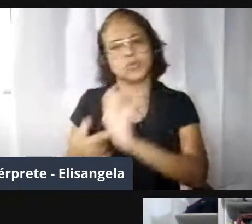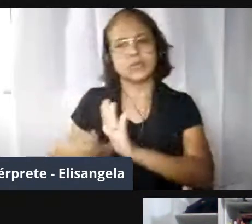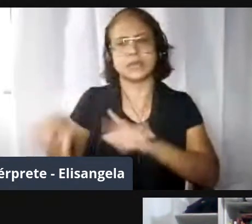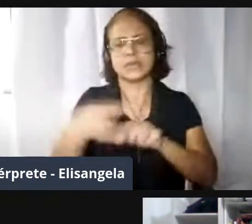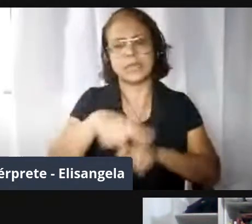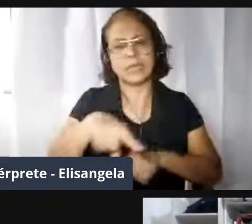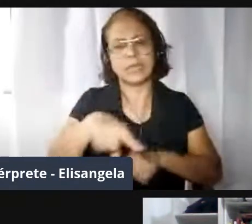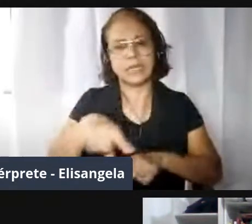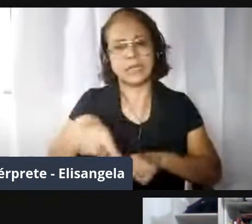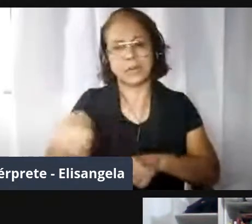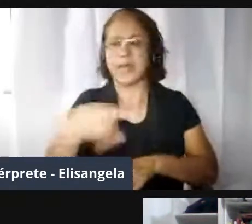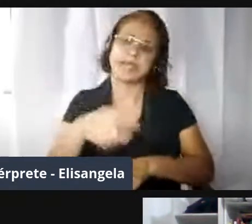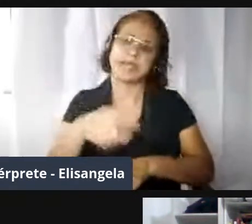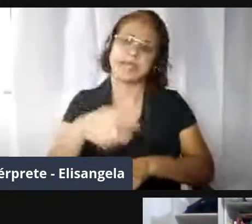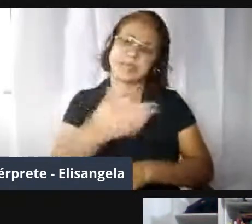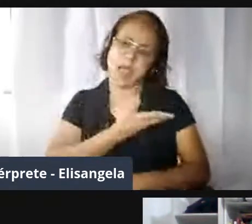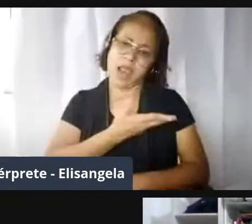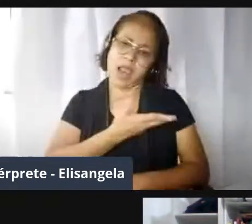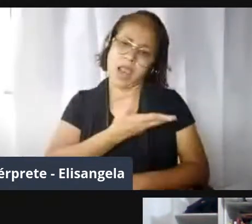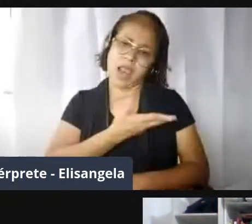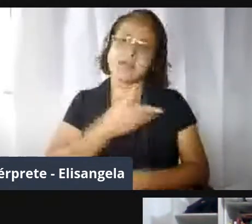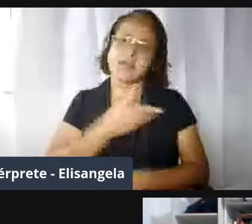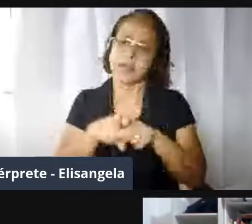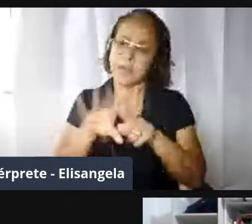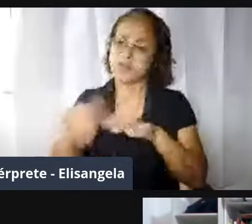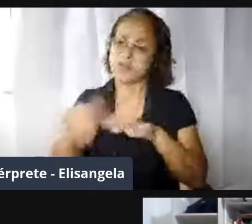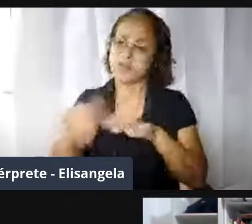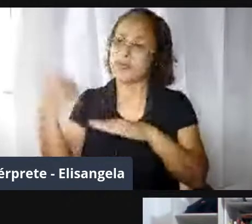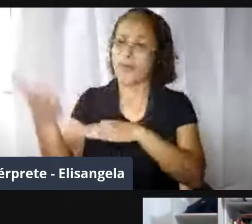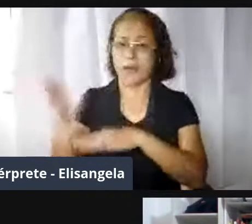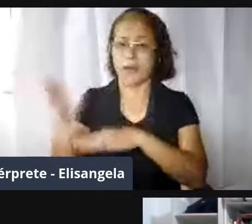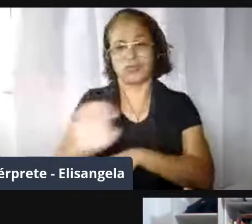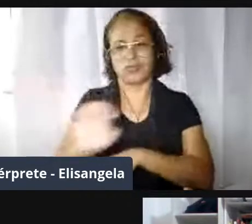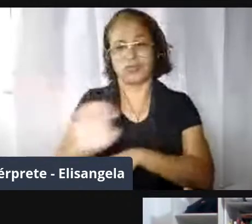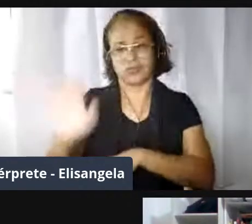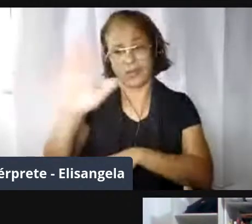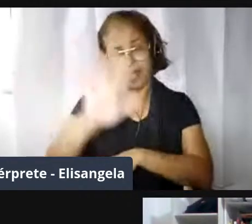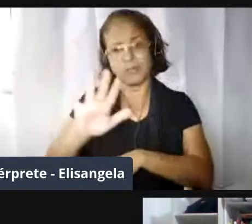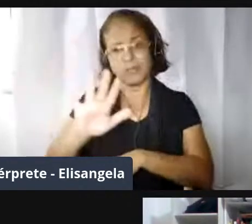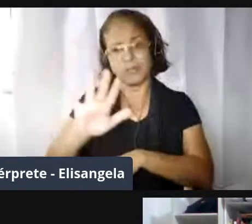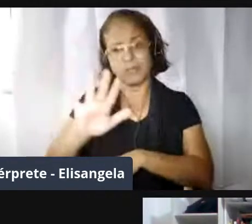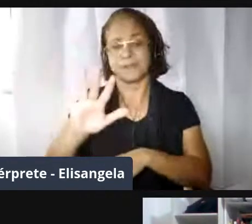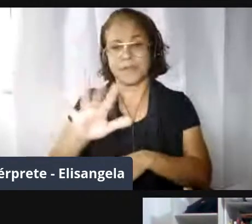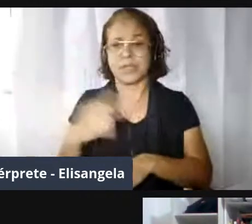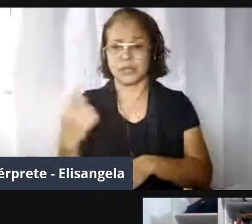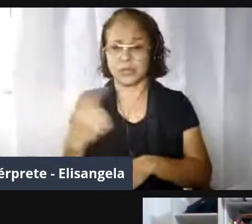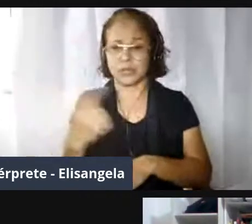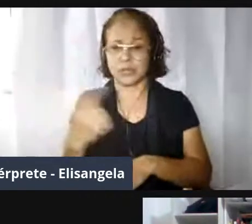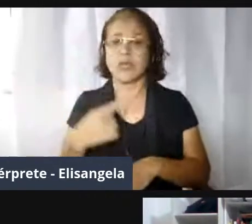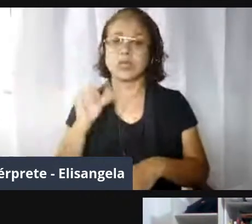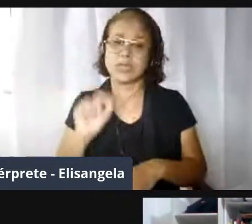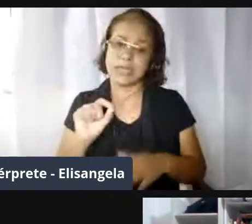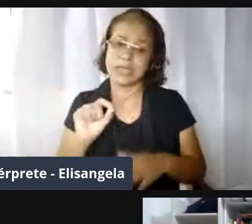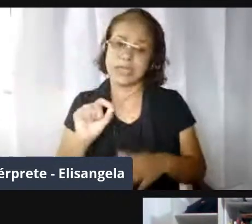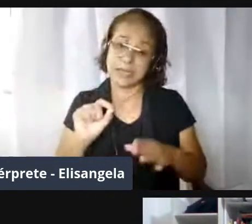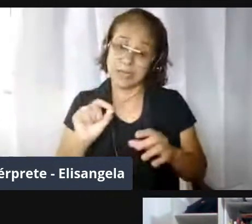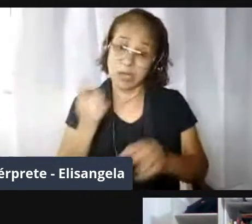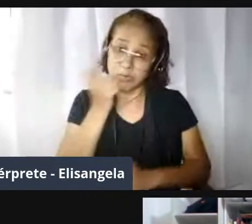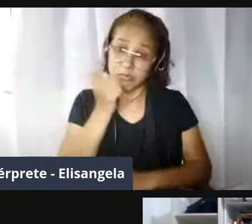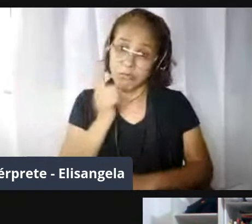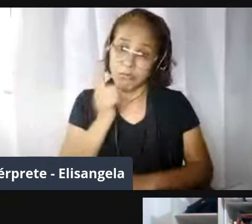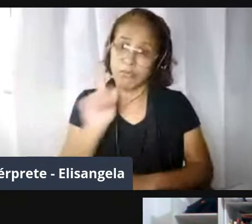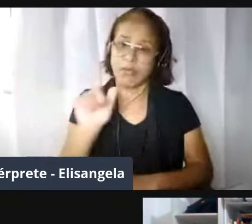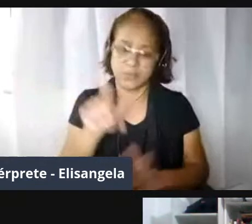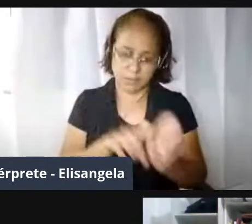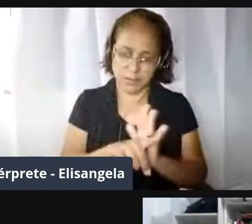né? Perceber um pouco, né, a potencialidade de que pensemos a história da educação a partir do que já vem sendo produzido e, como a Súria